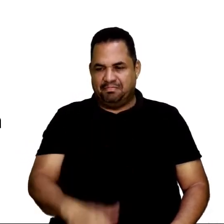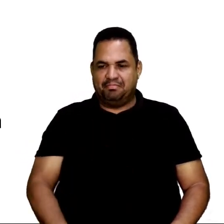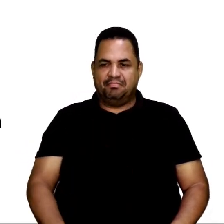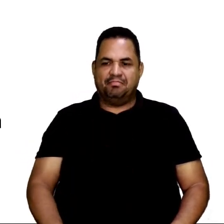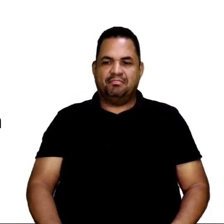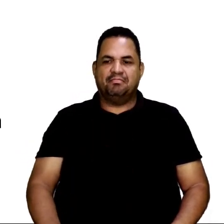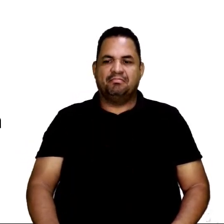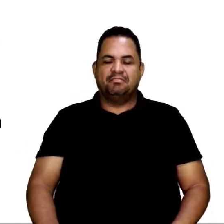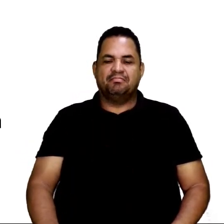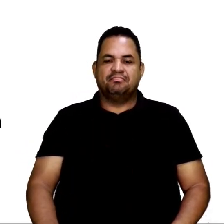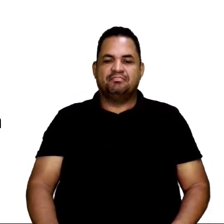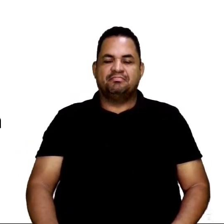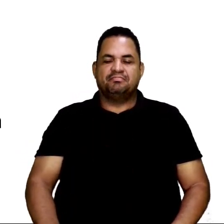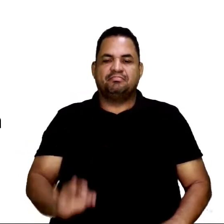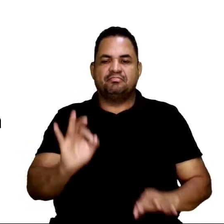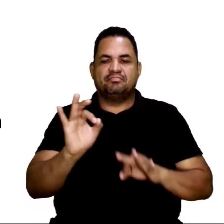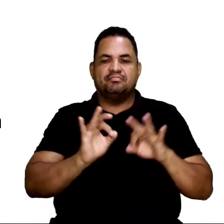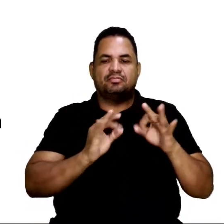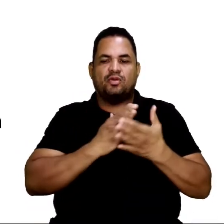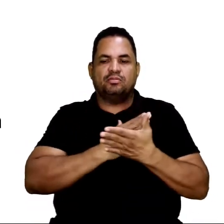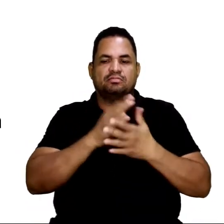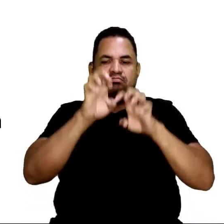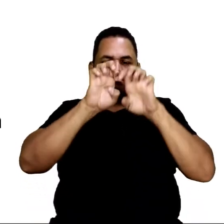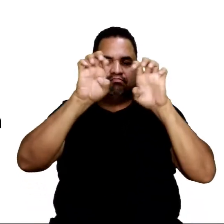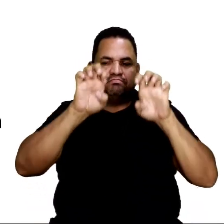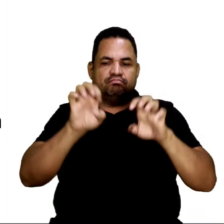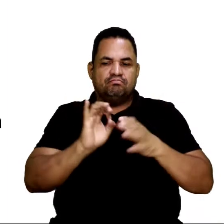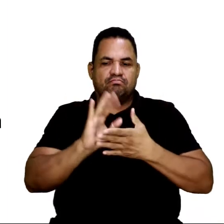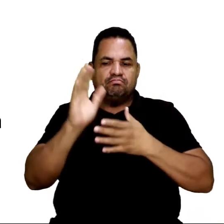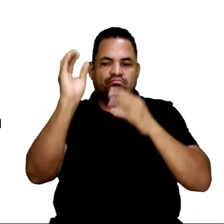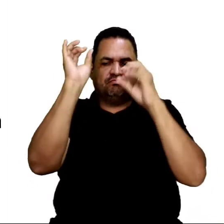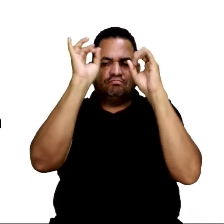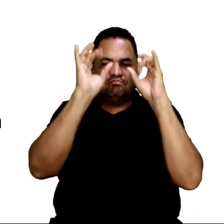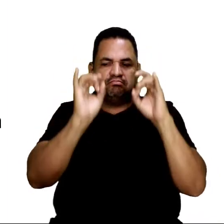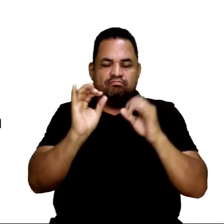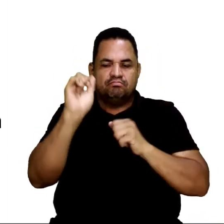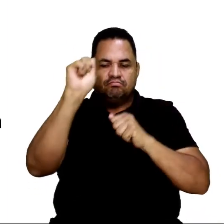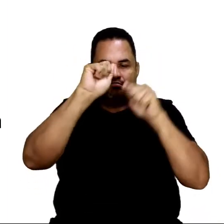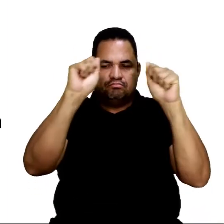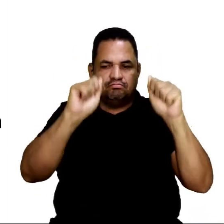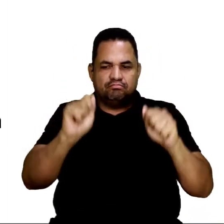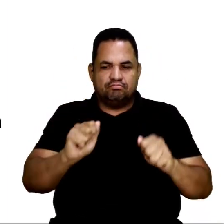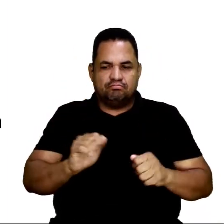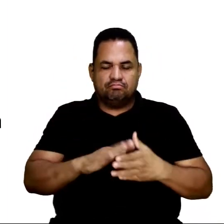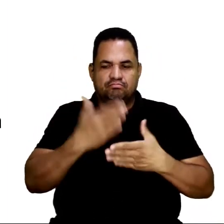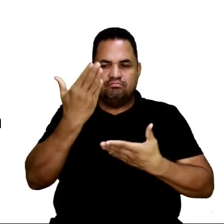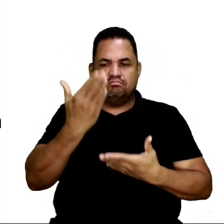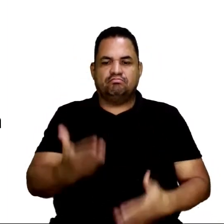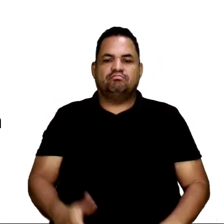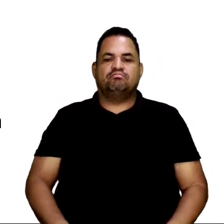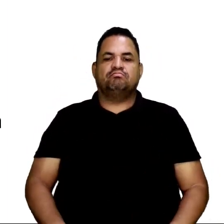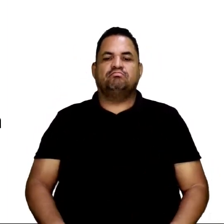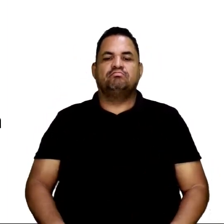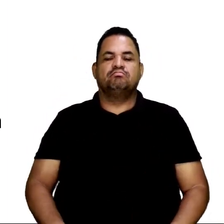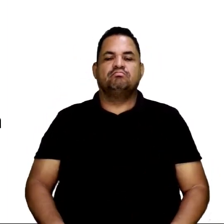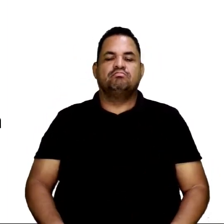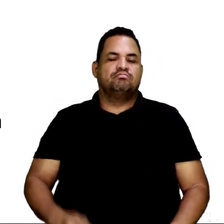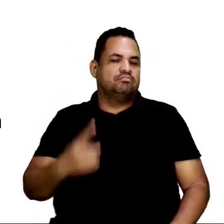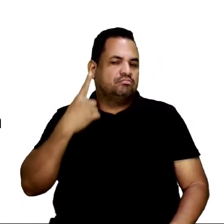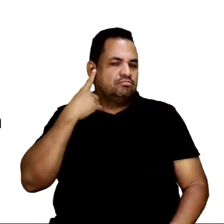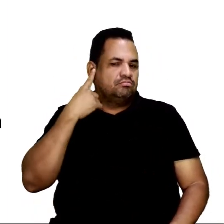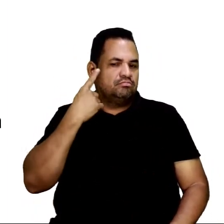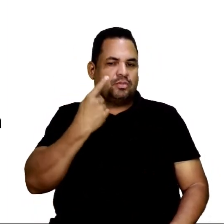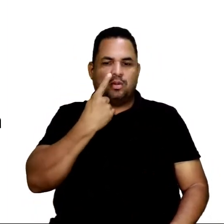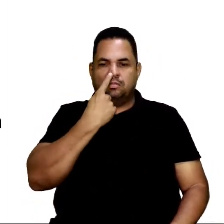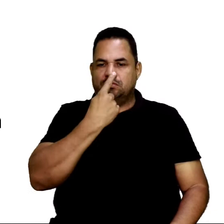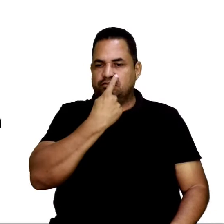vai dando a formação, o contorno para o que vai ser a nossa orelhinha, as nossas